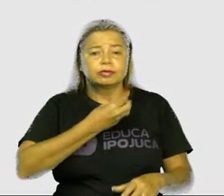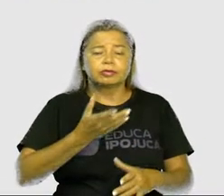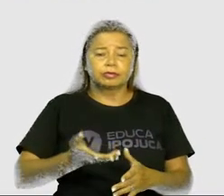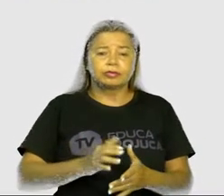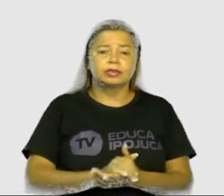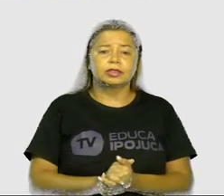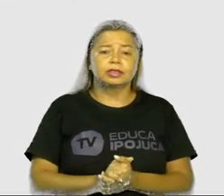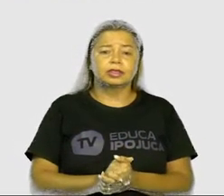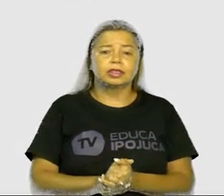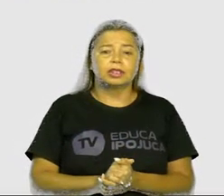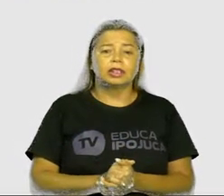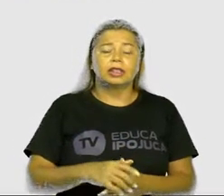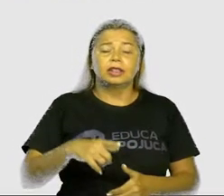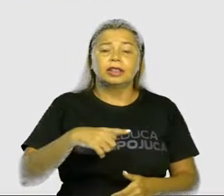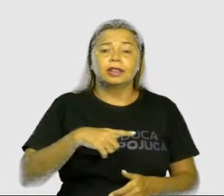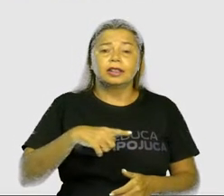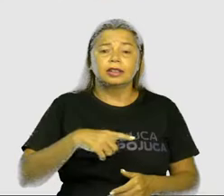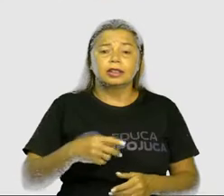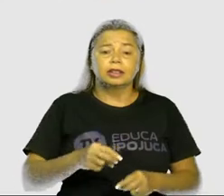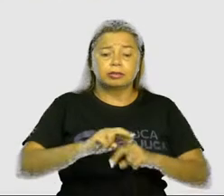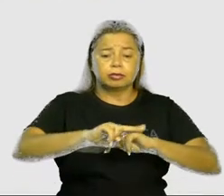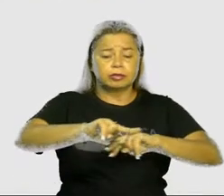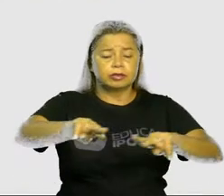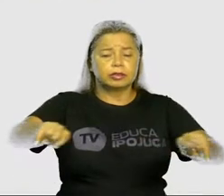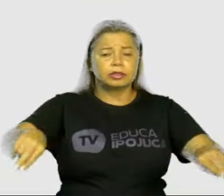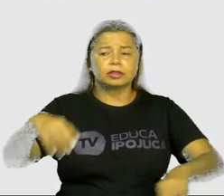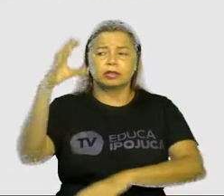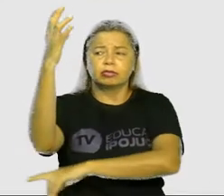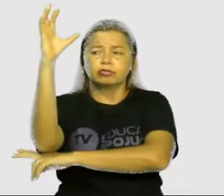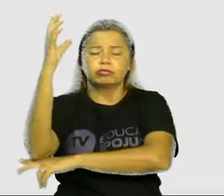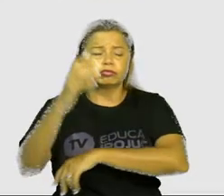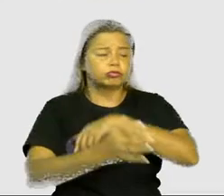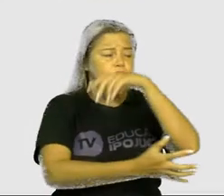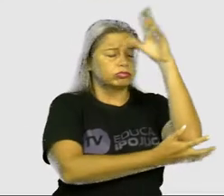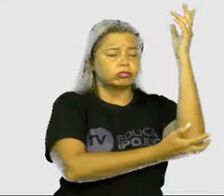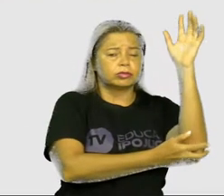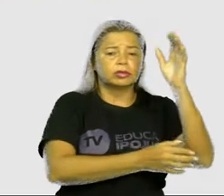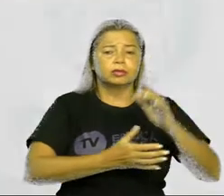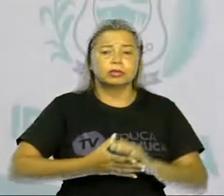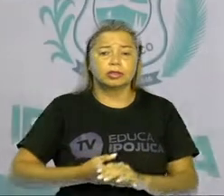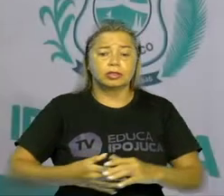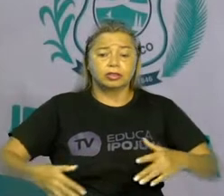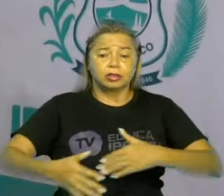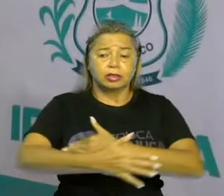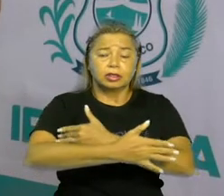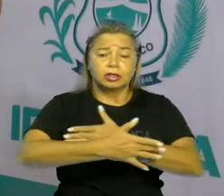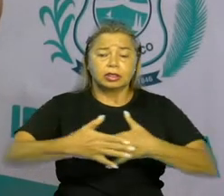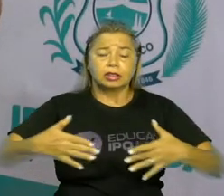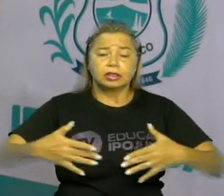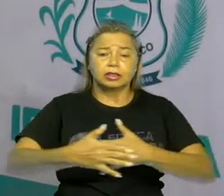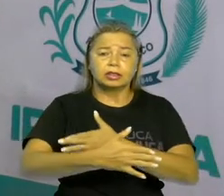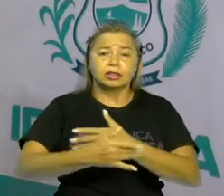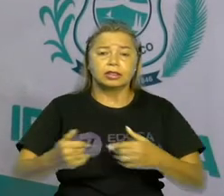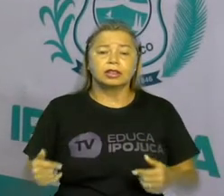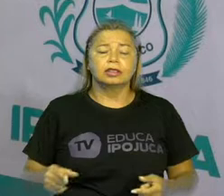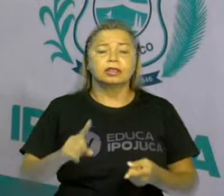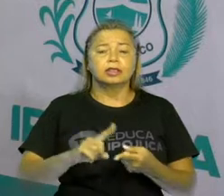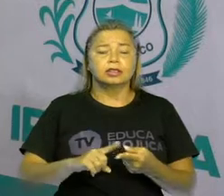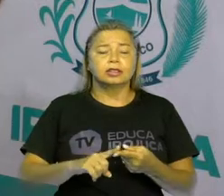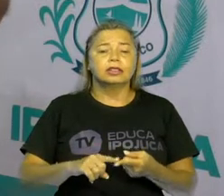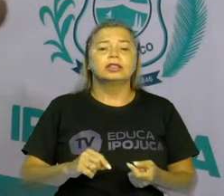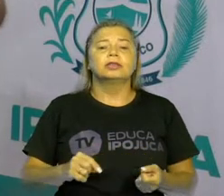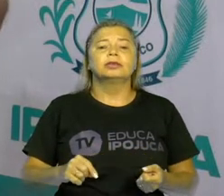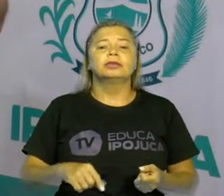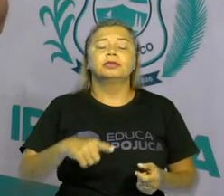muitos elementos o quê? Naturais. Na cidade também existem diversos espaços de vivências, como